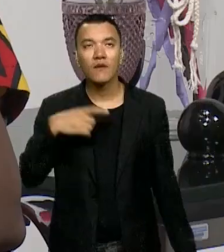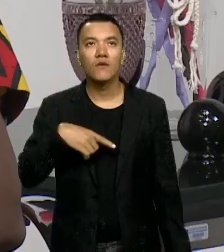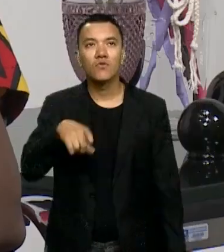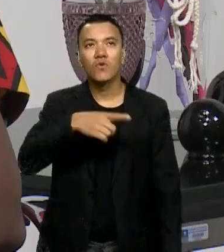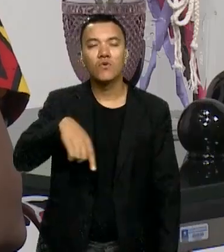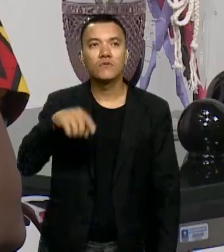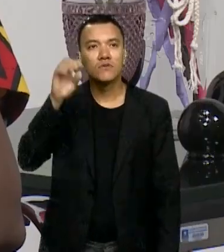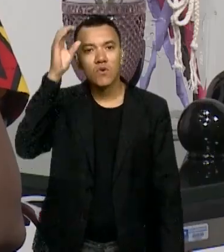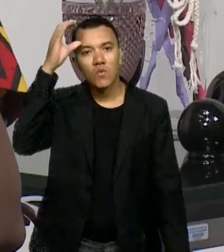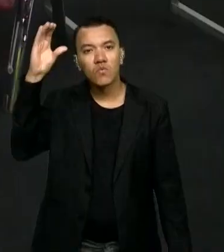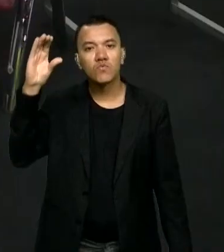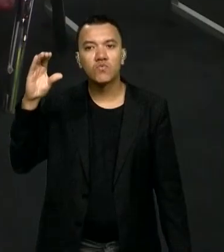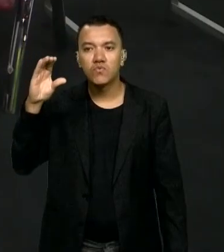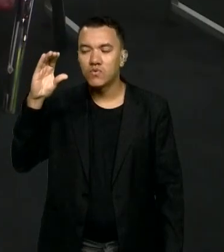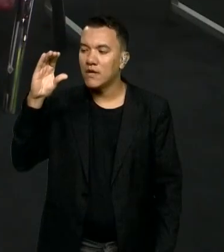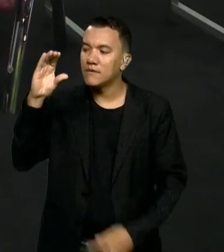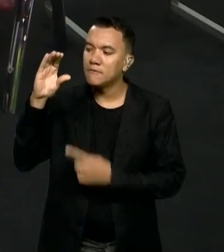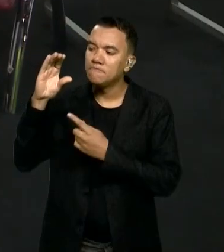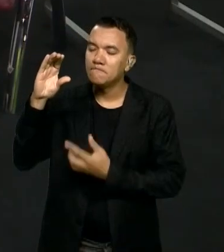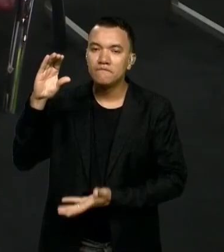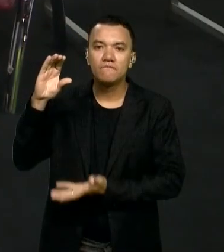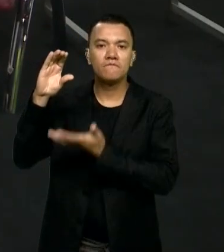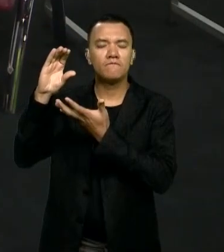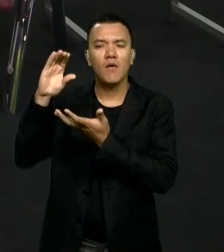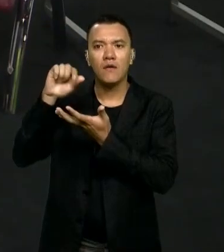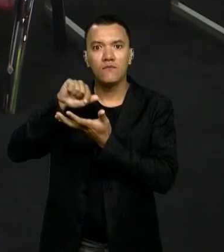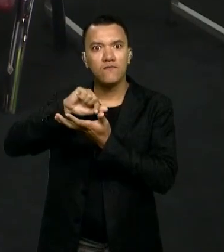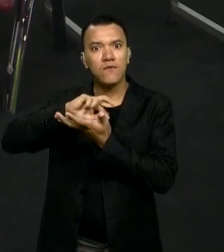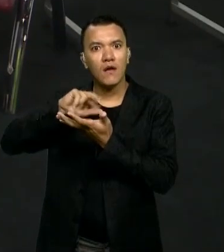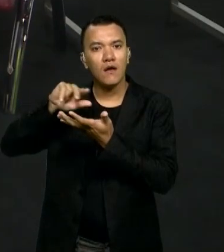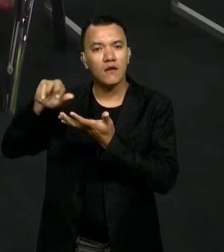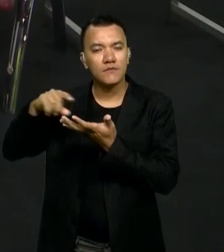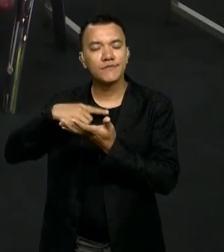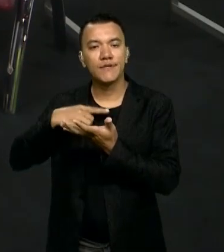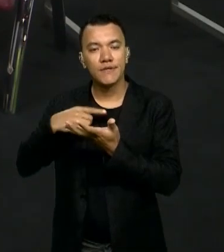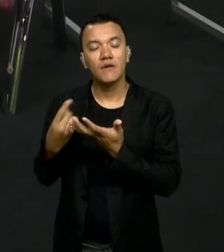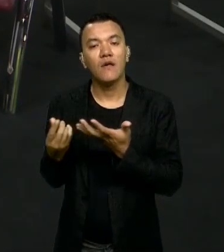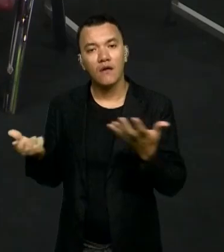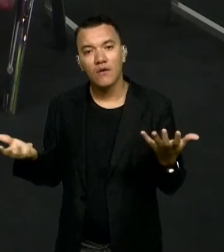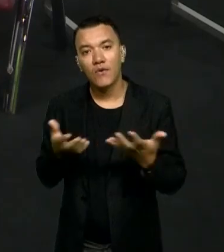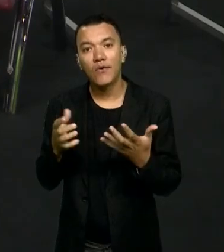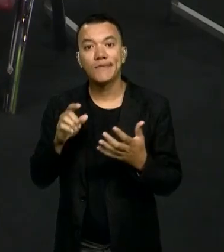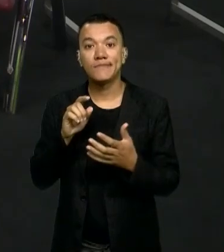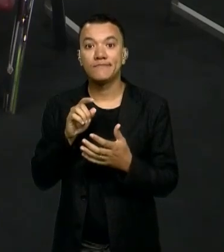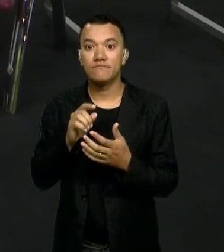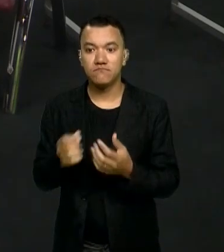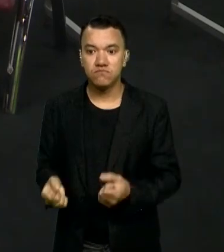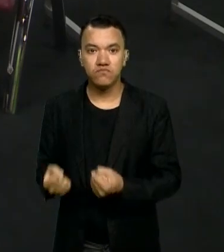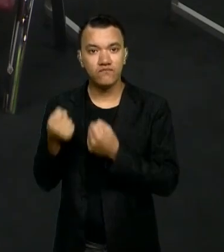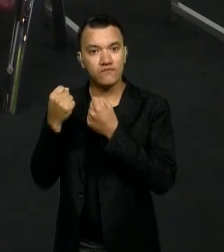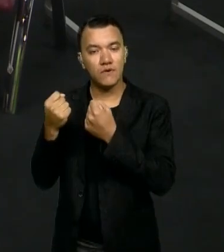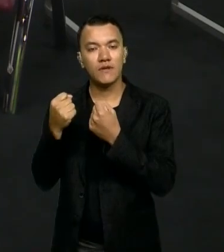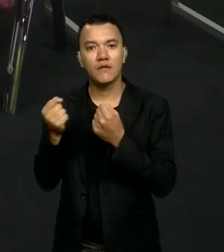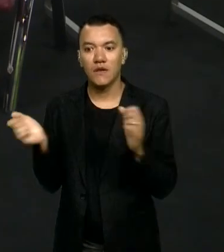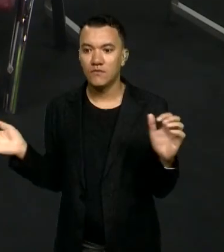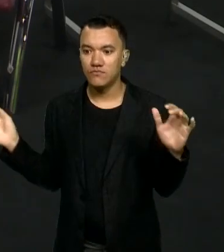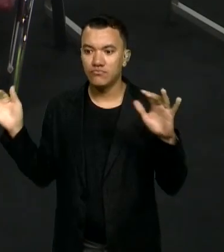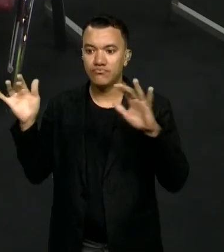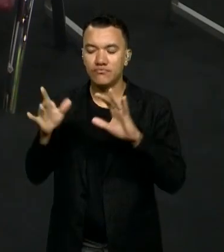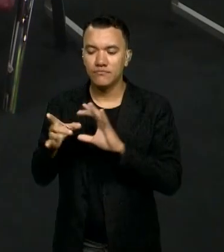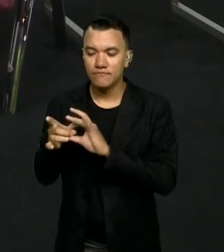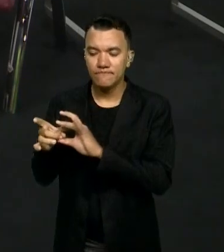cultura, que é mantém rica, viva, né? Ser diversa, né? Momento de fortalecimento de vínculo, de nos encontrar